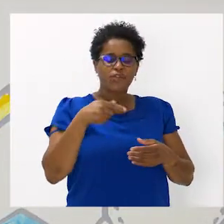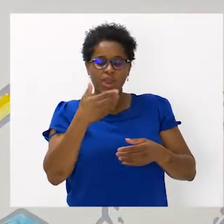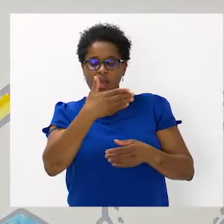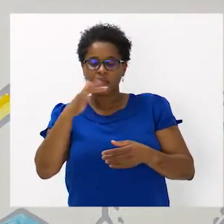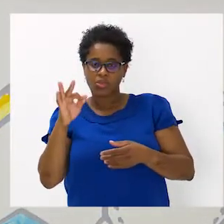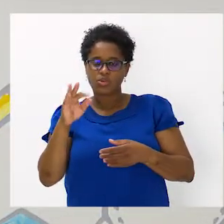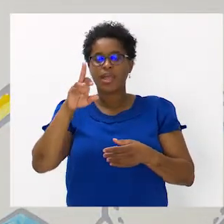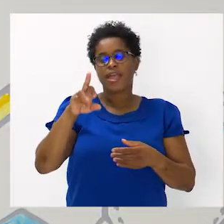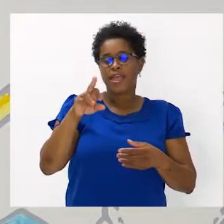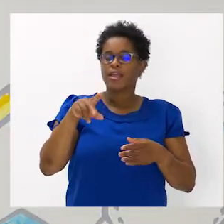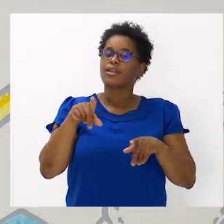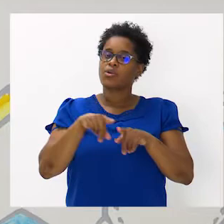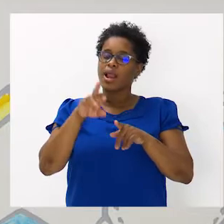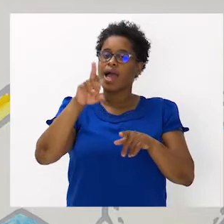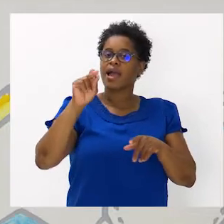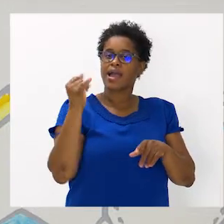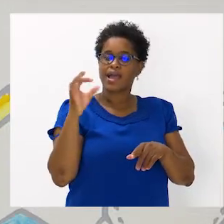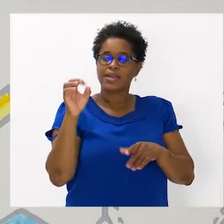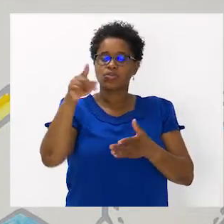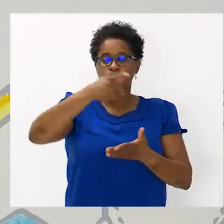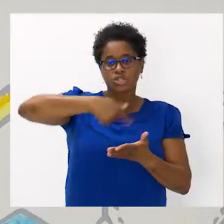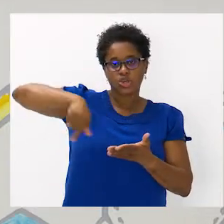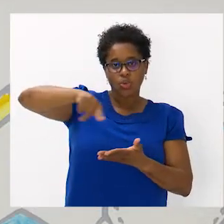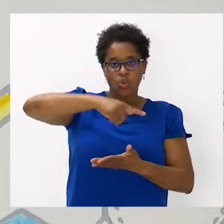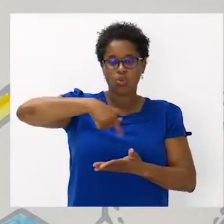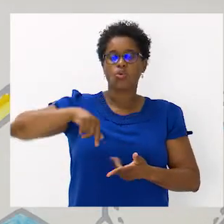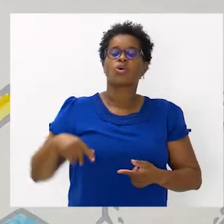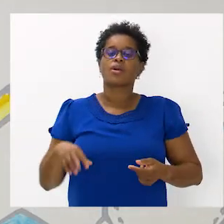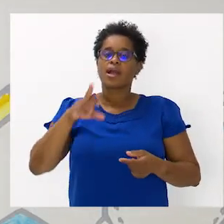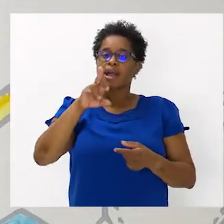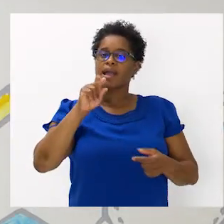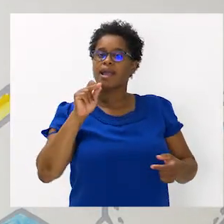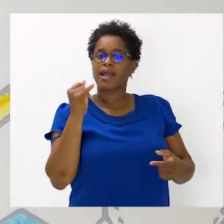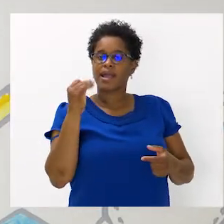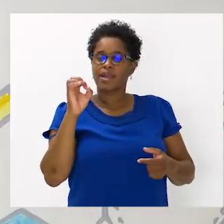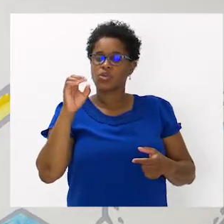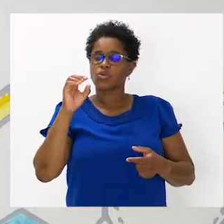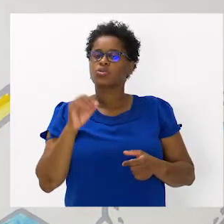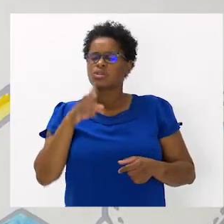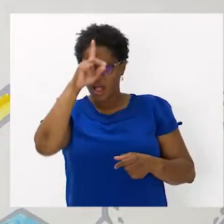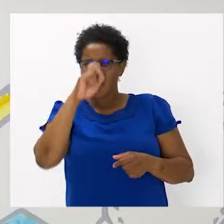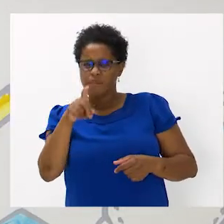3,14. R é o raio do círculo. Raio.